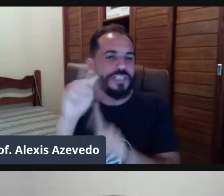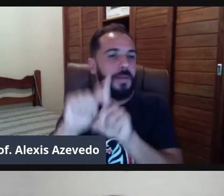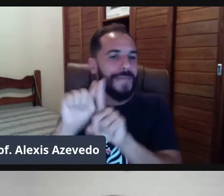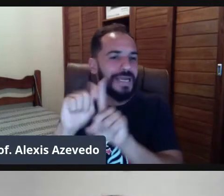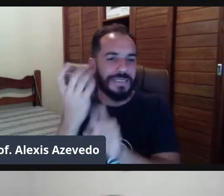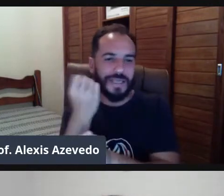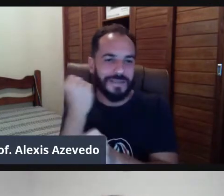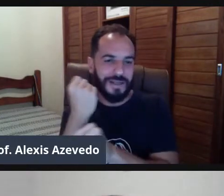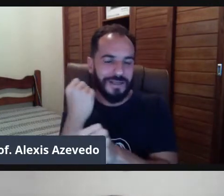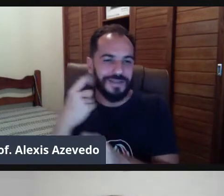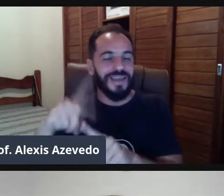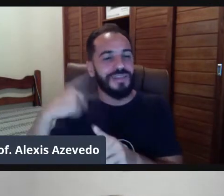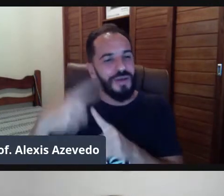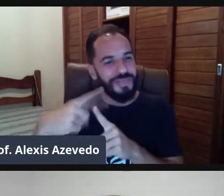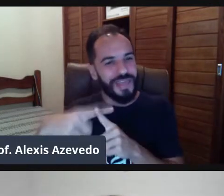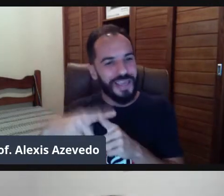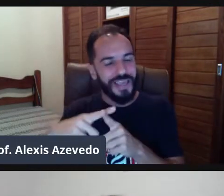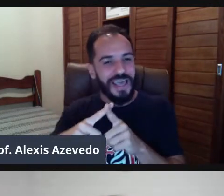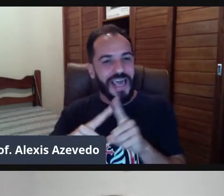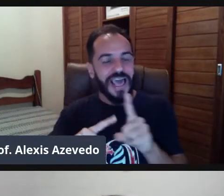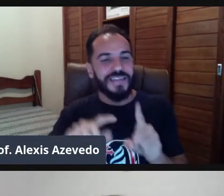questões administrativas,